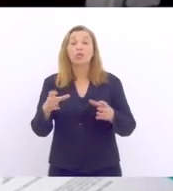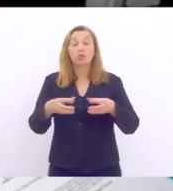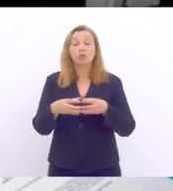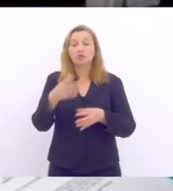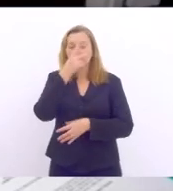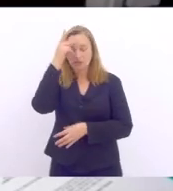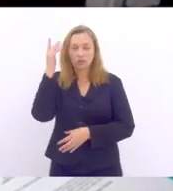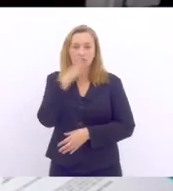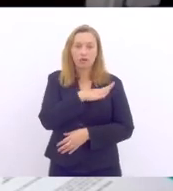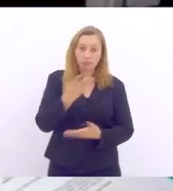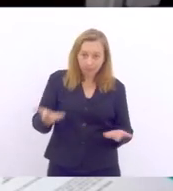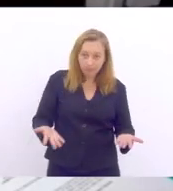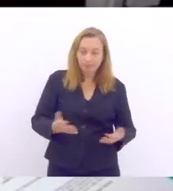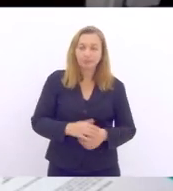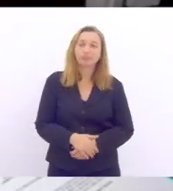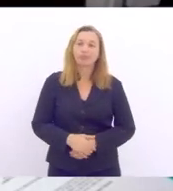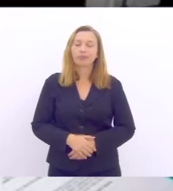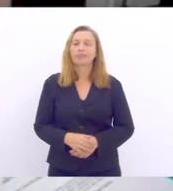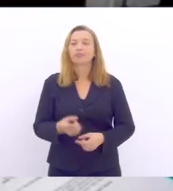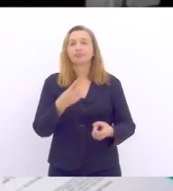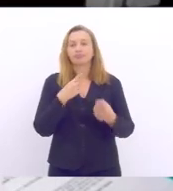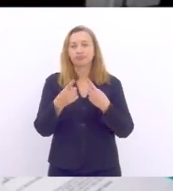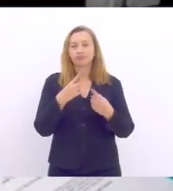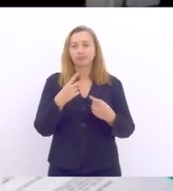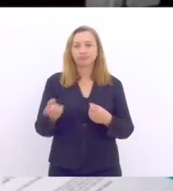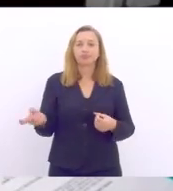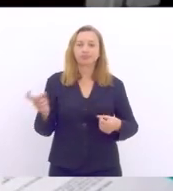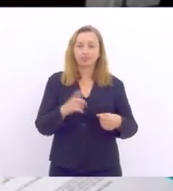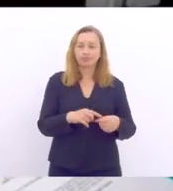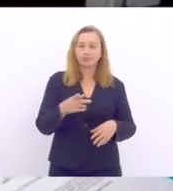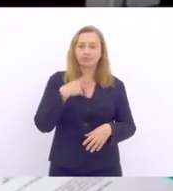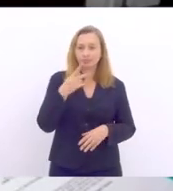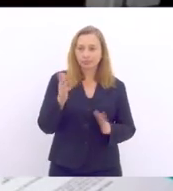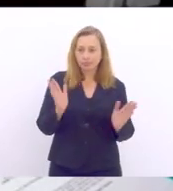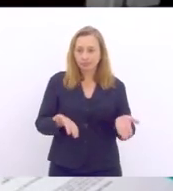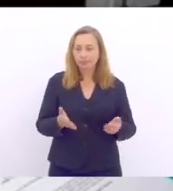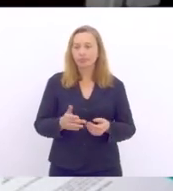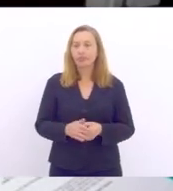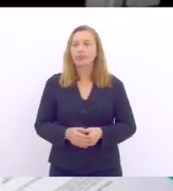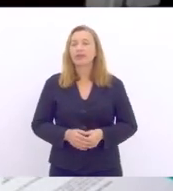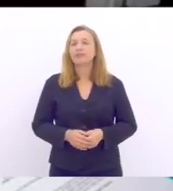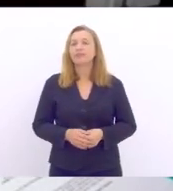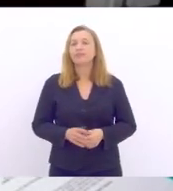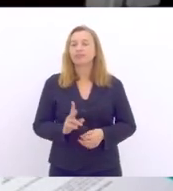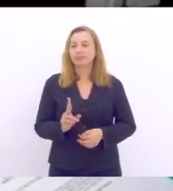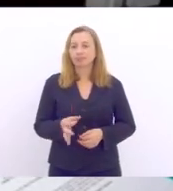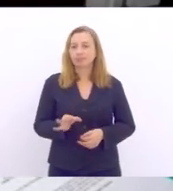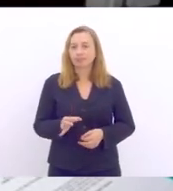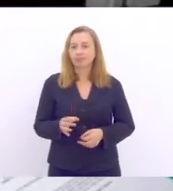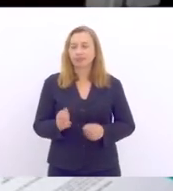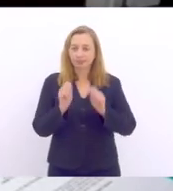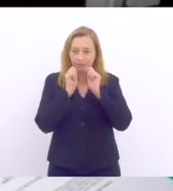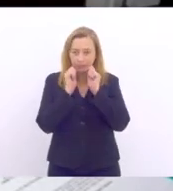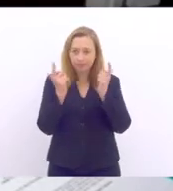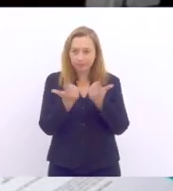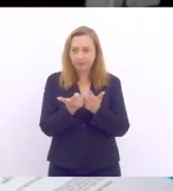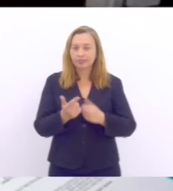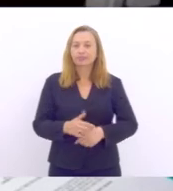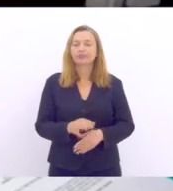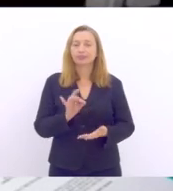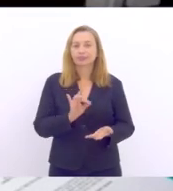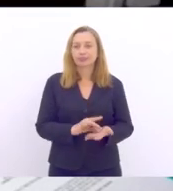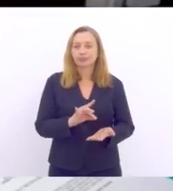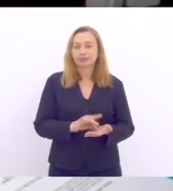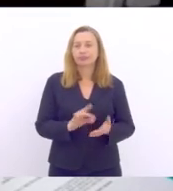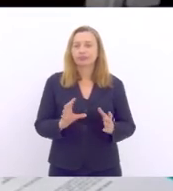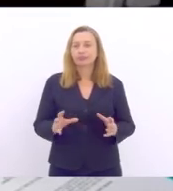dificuldade de enfrentar, de enfrentarmos esse debate, como voltamos a fazer agora, oportunamente, na Assembleia Legislativa. Na verdade, as